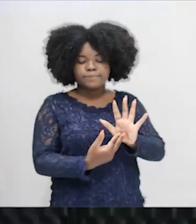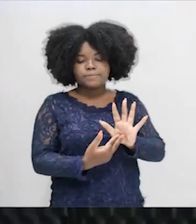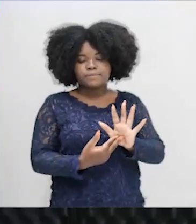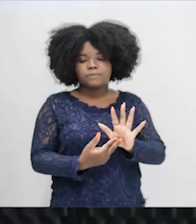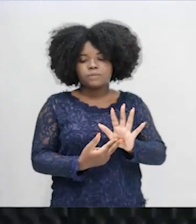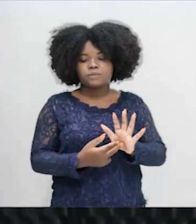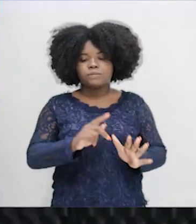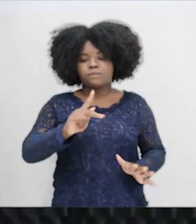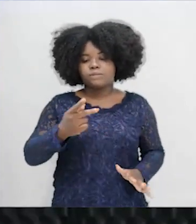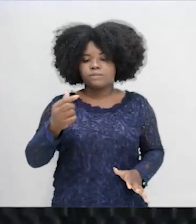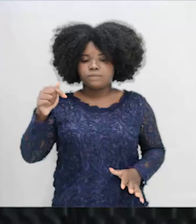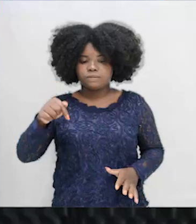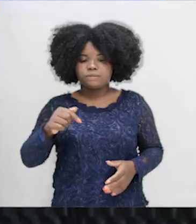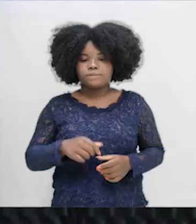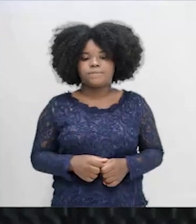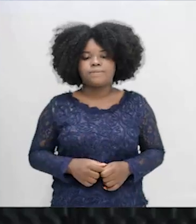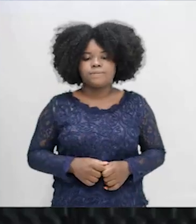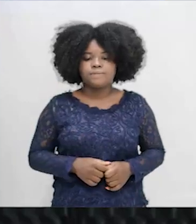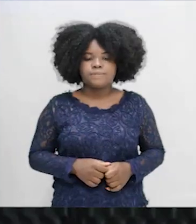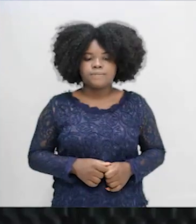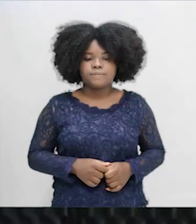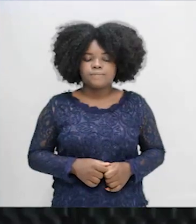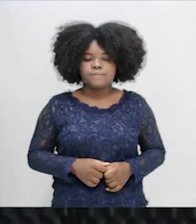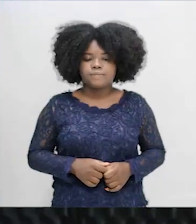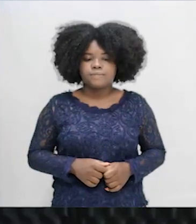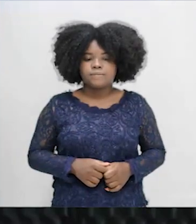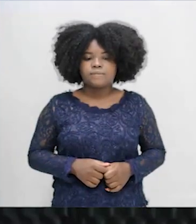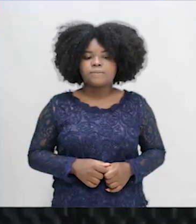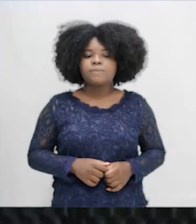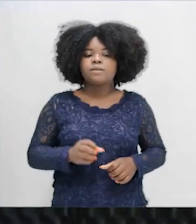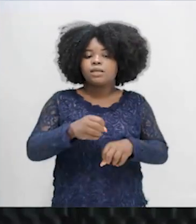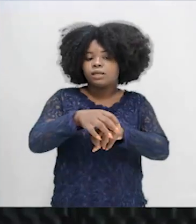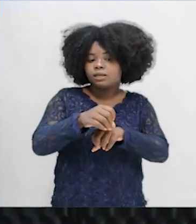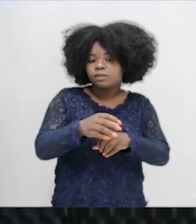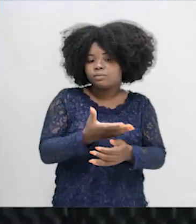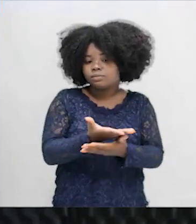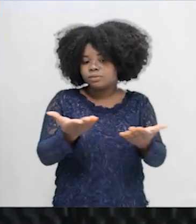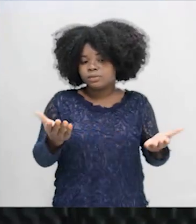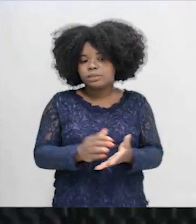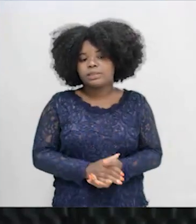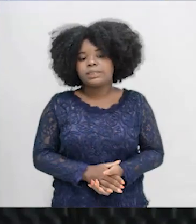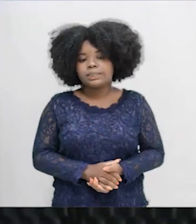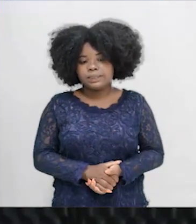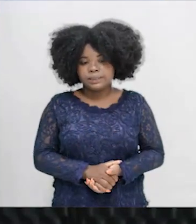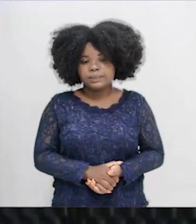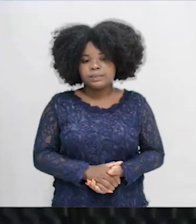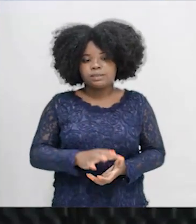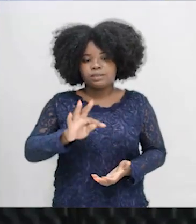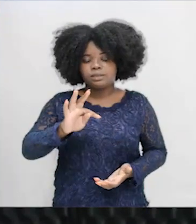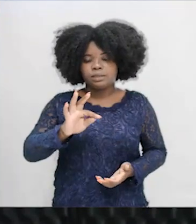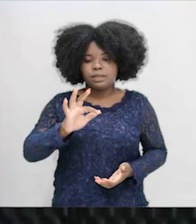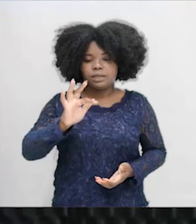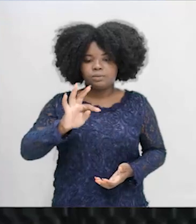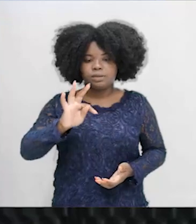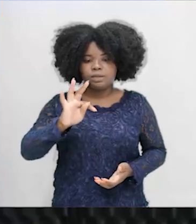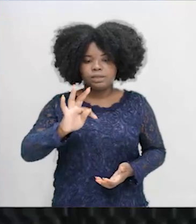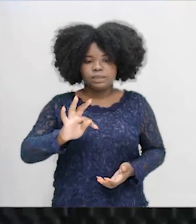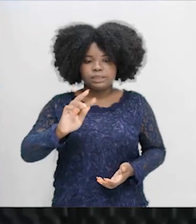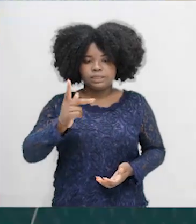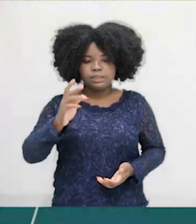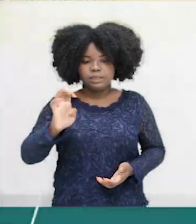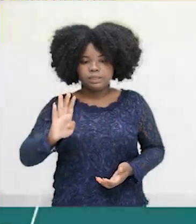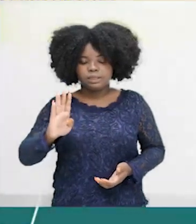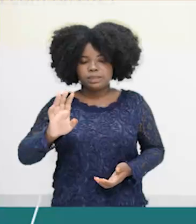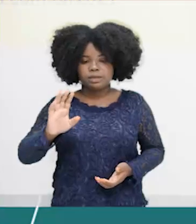daí isso ter sido tão encantador. Bom, a dica para vocês é The Boys, o volume 1, é um quadrinho